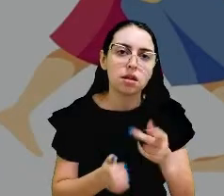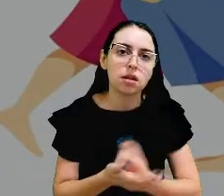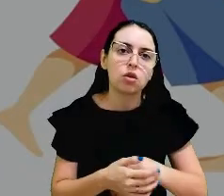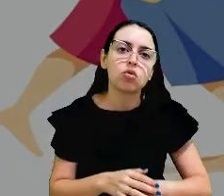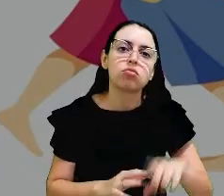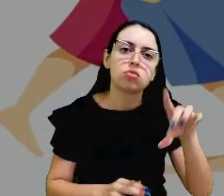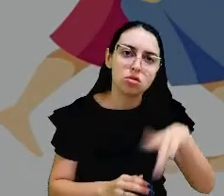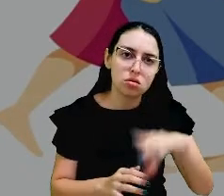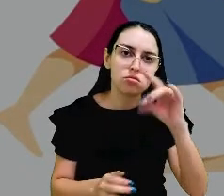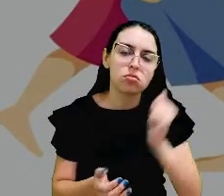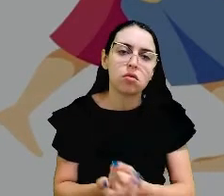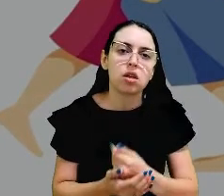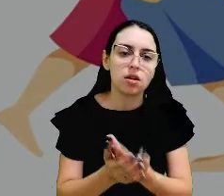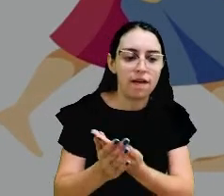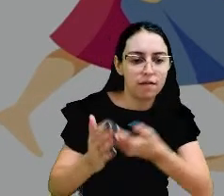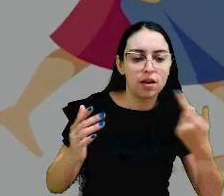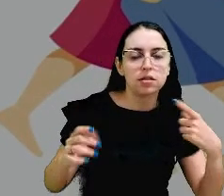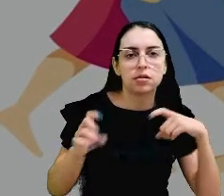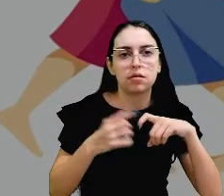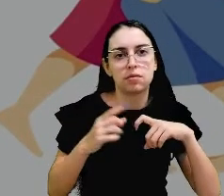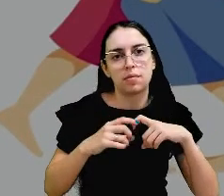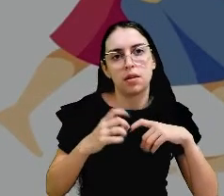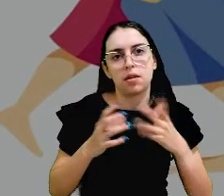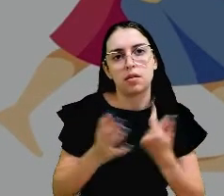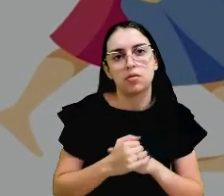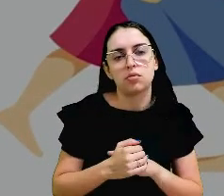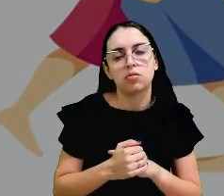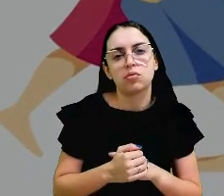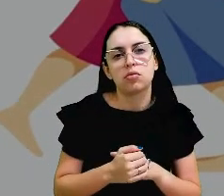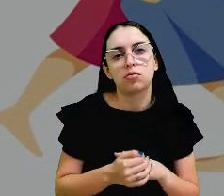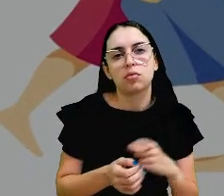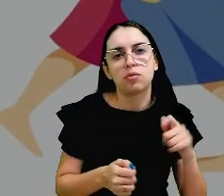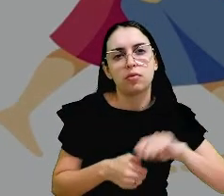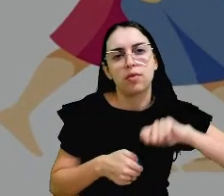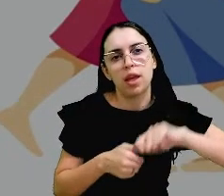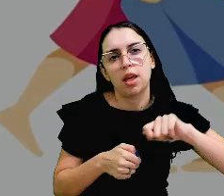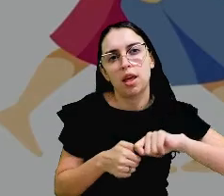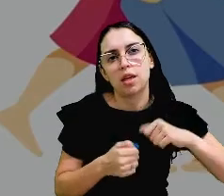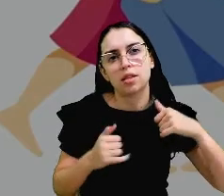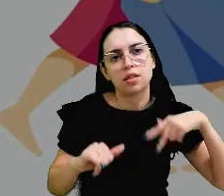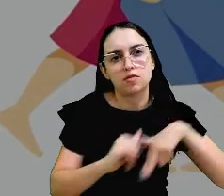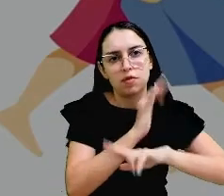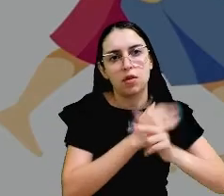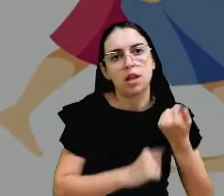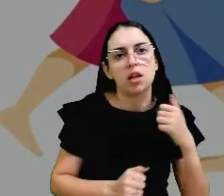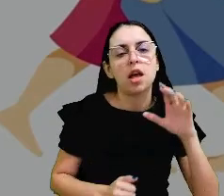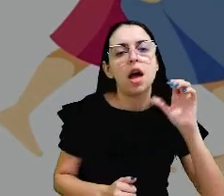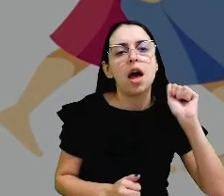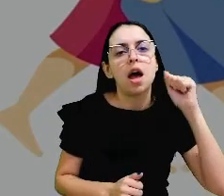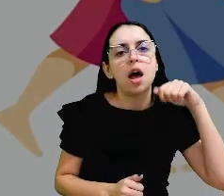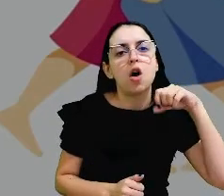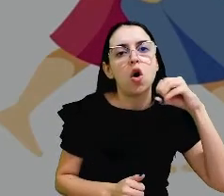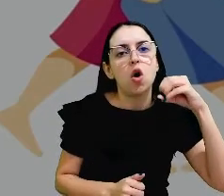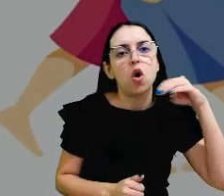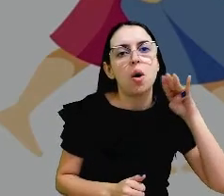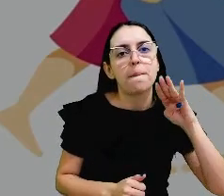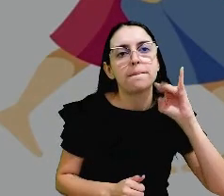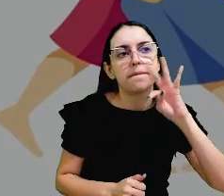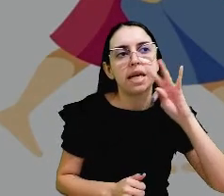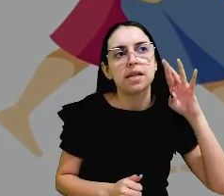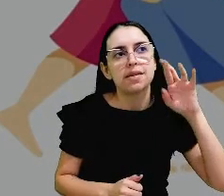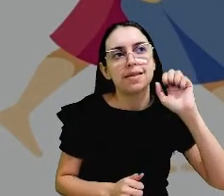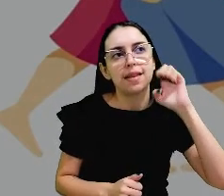decisão que havia afastado um médico que praticou evidente violência obstétrica.